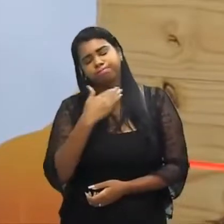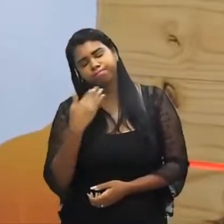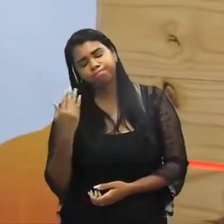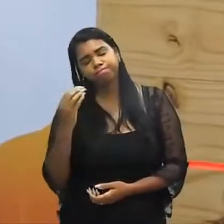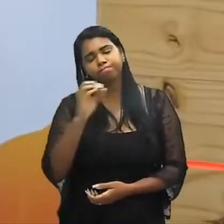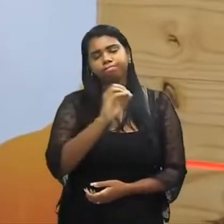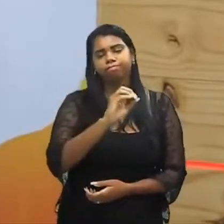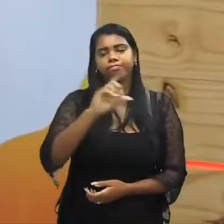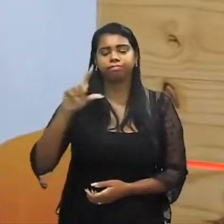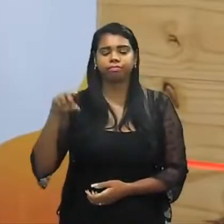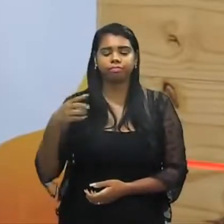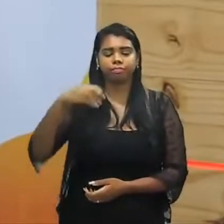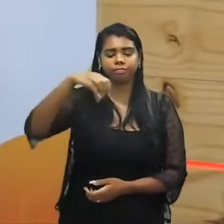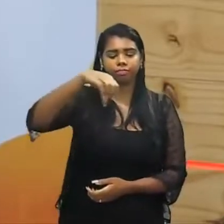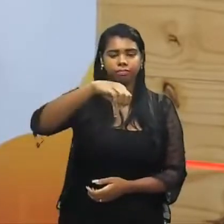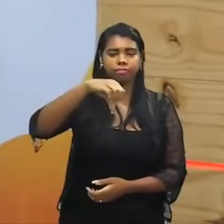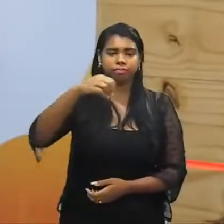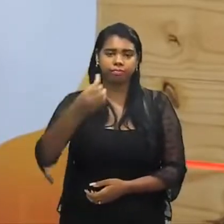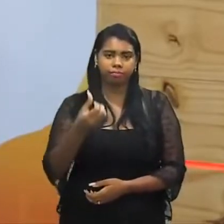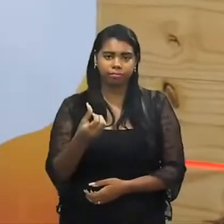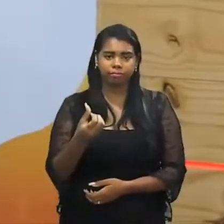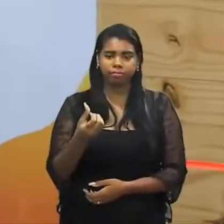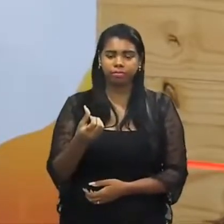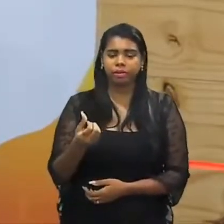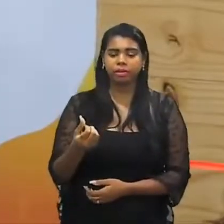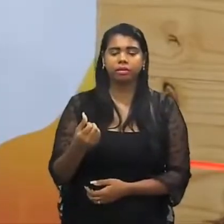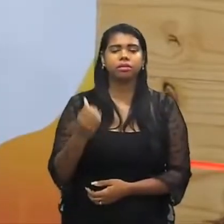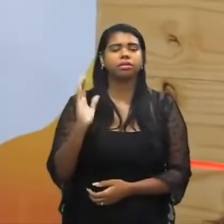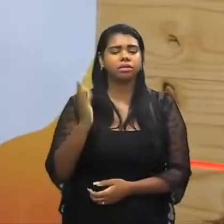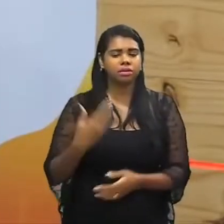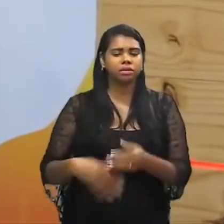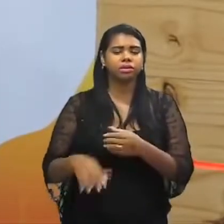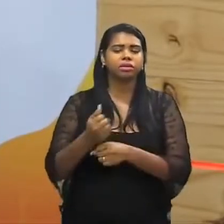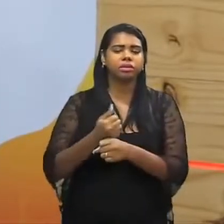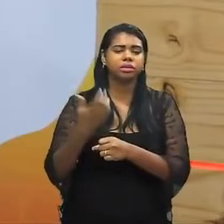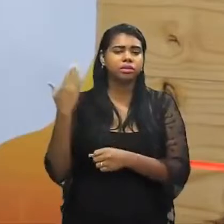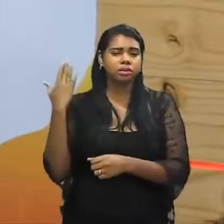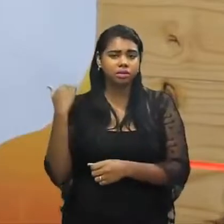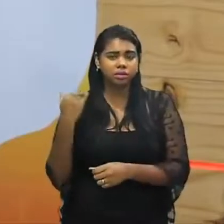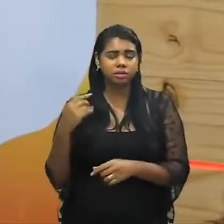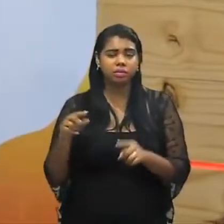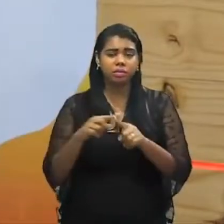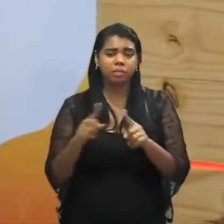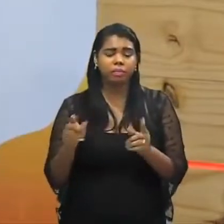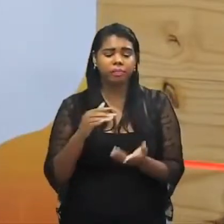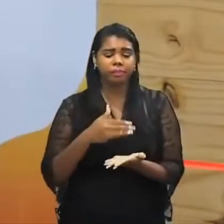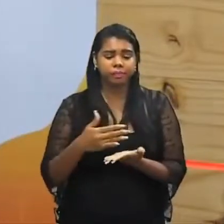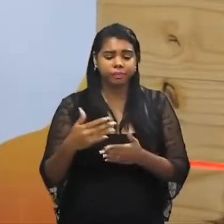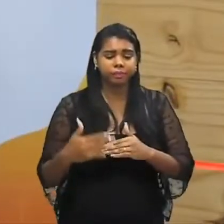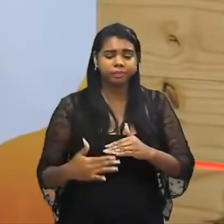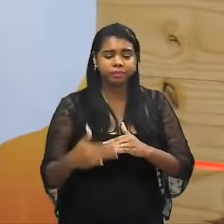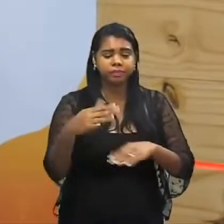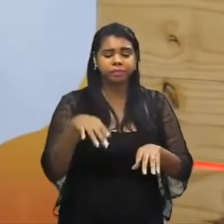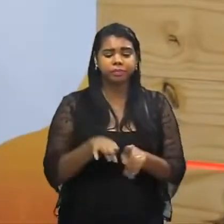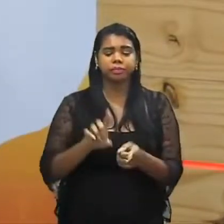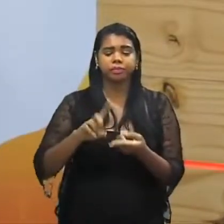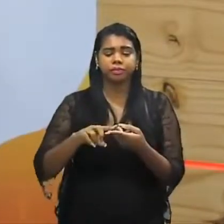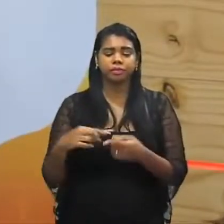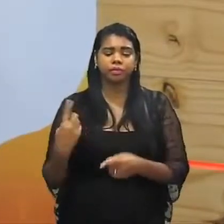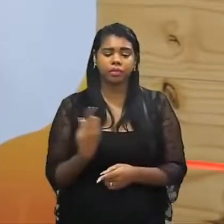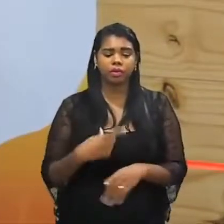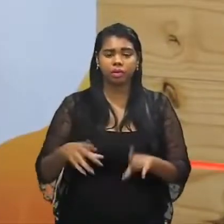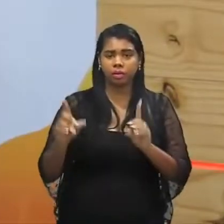em 1996, então tem aí alguns anos já de falecimento dele, mas que a obra dele perdura. A gente